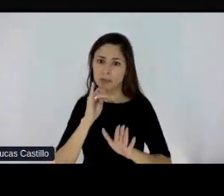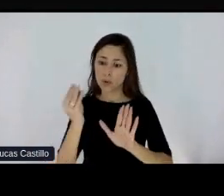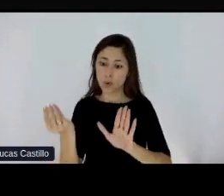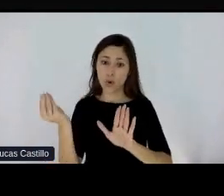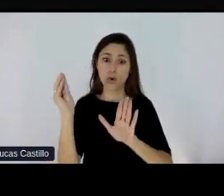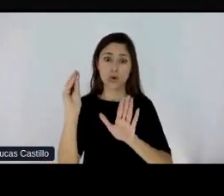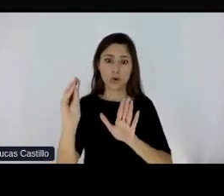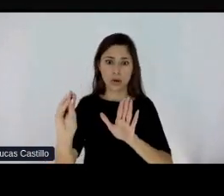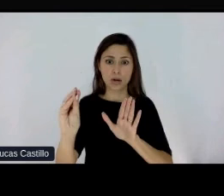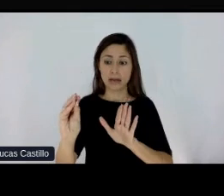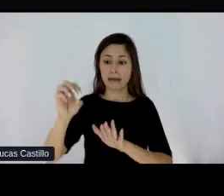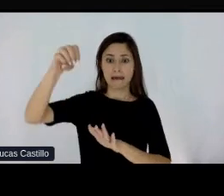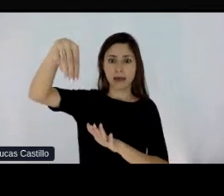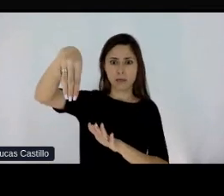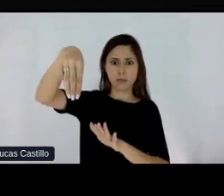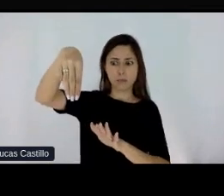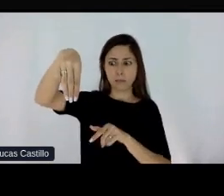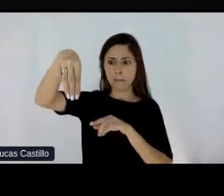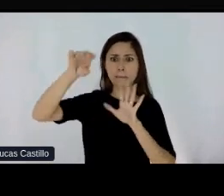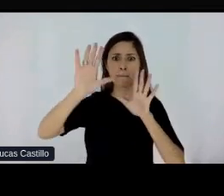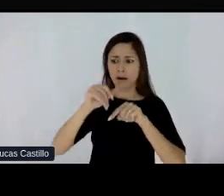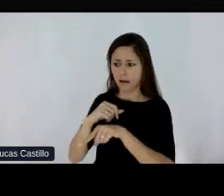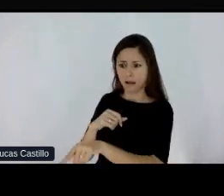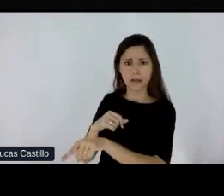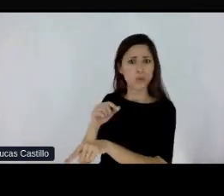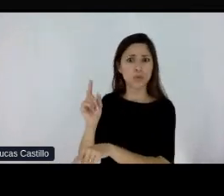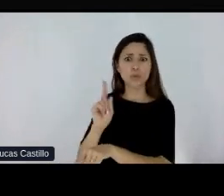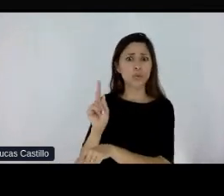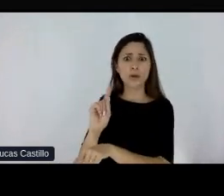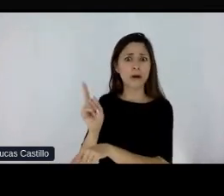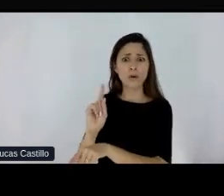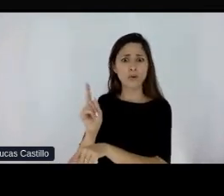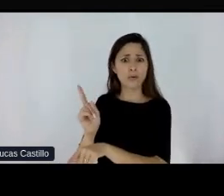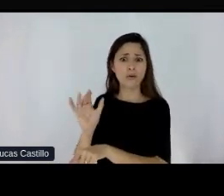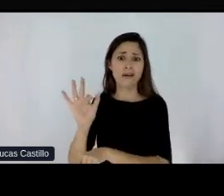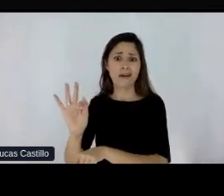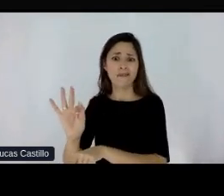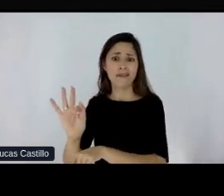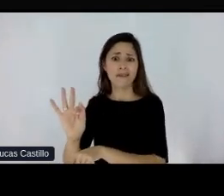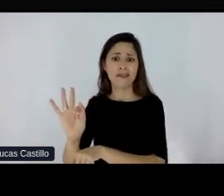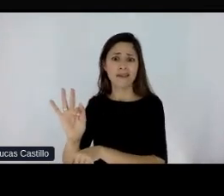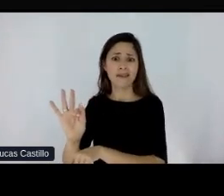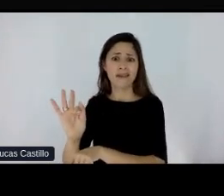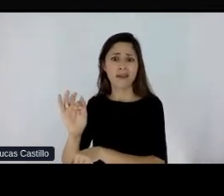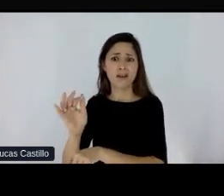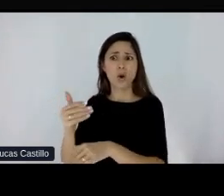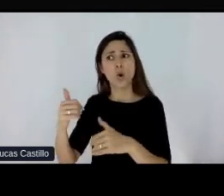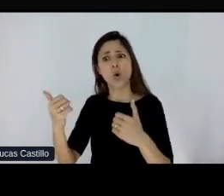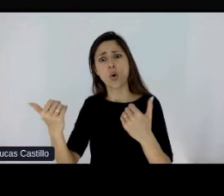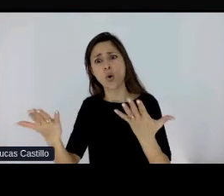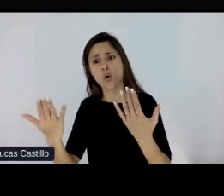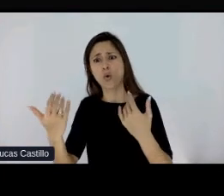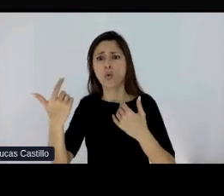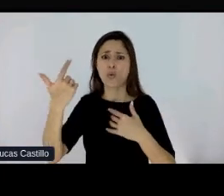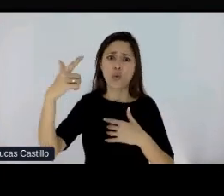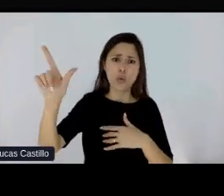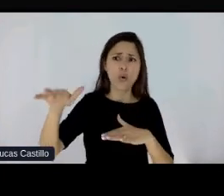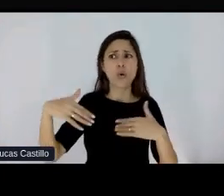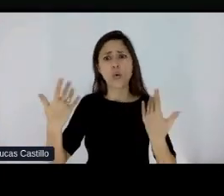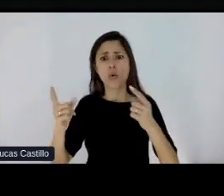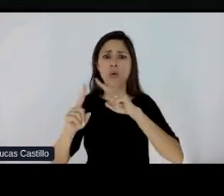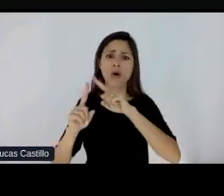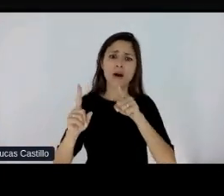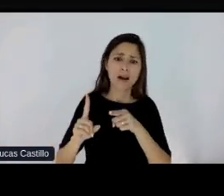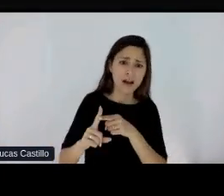que a pessoa é masculino, sendo que a pessoa né, é do sexo feminino, ou pode ter um útero, pode estar